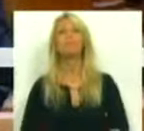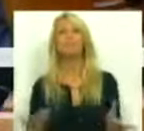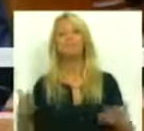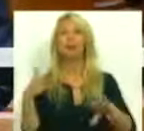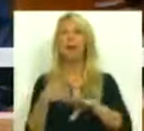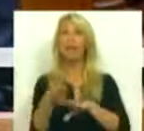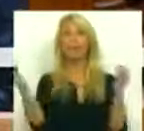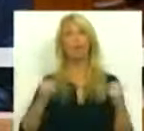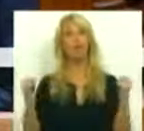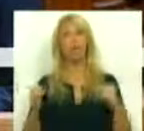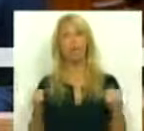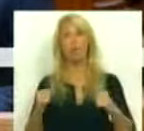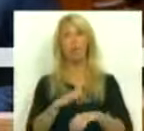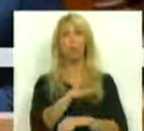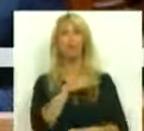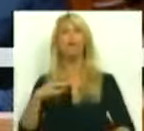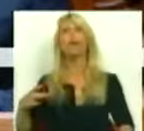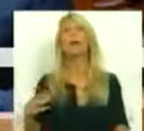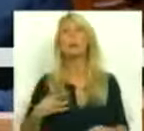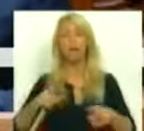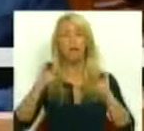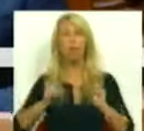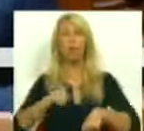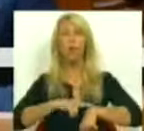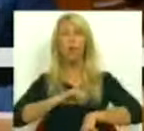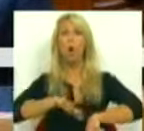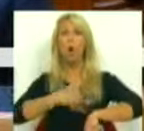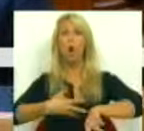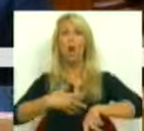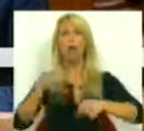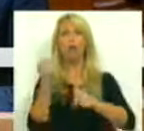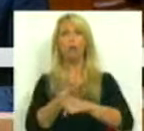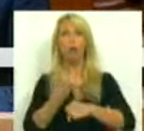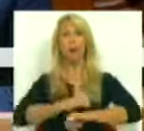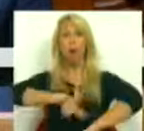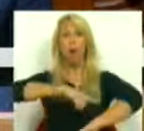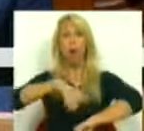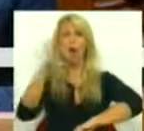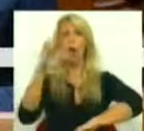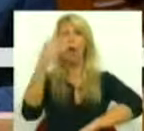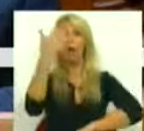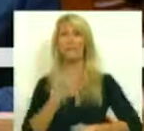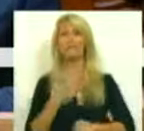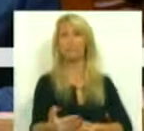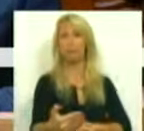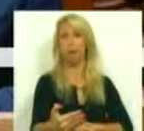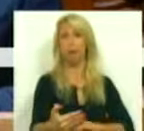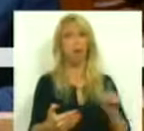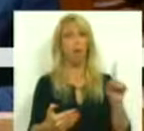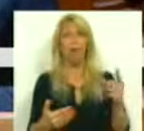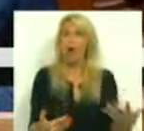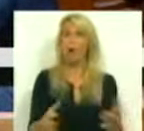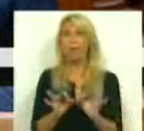Através deste acordo, os médicos passam a ter um horário de trabalho de 40 horas semanais, em vez das atuais